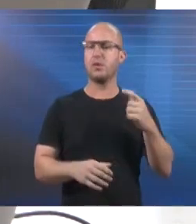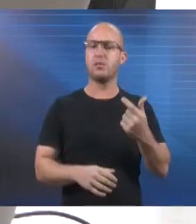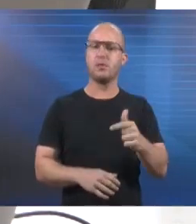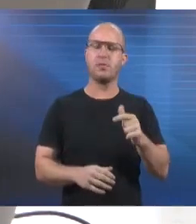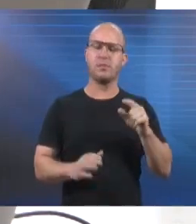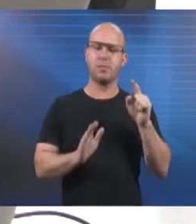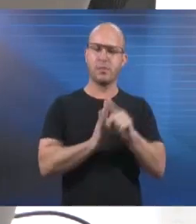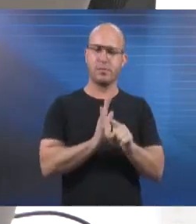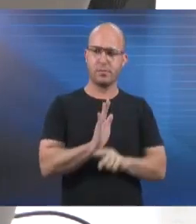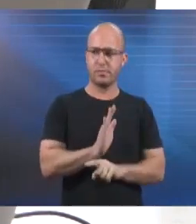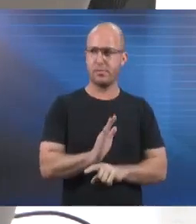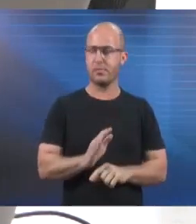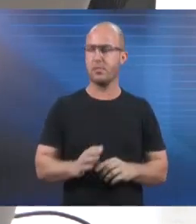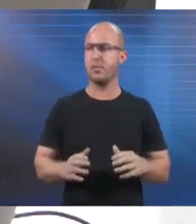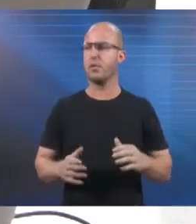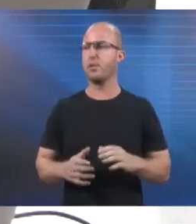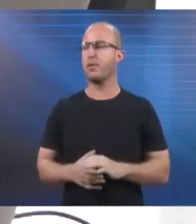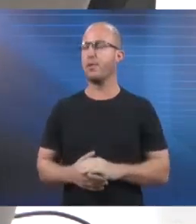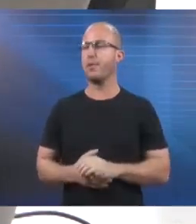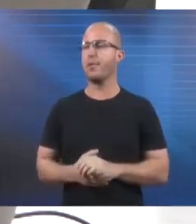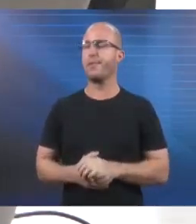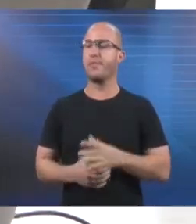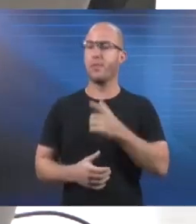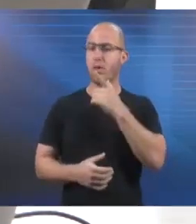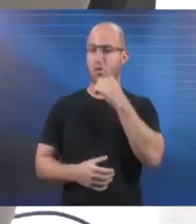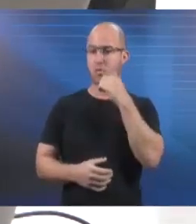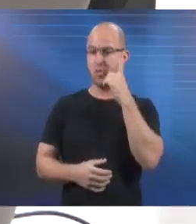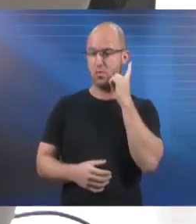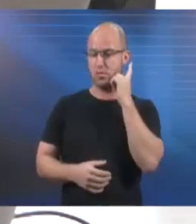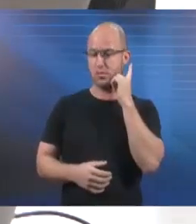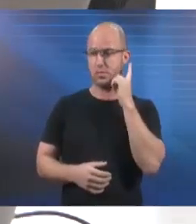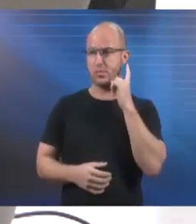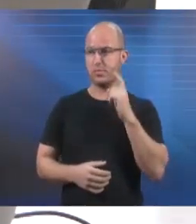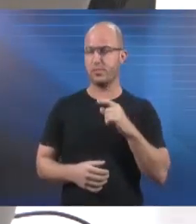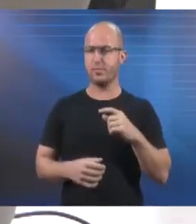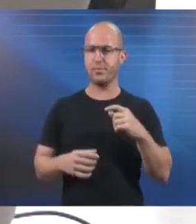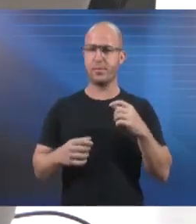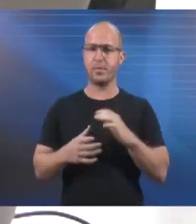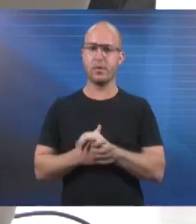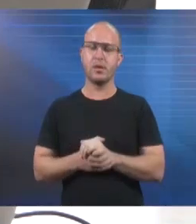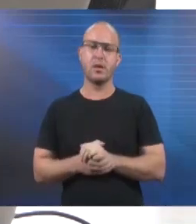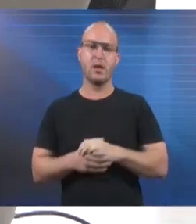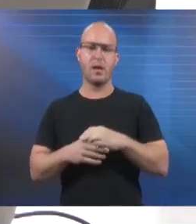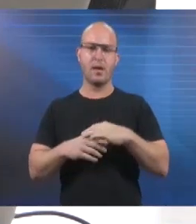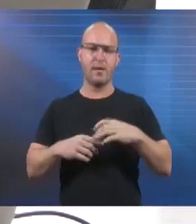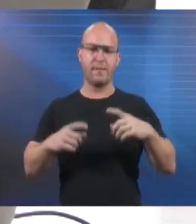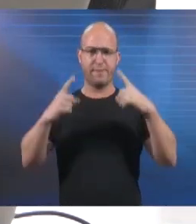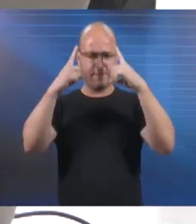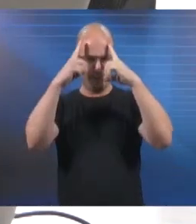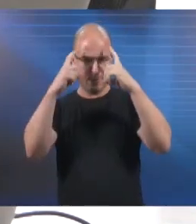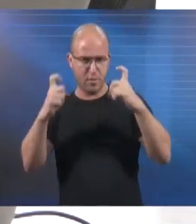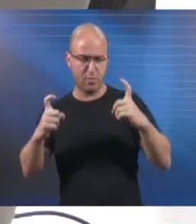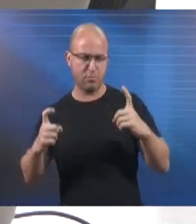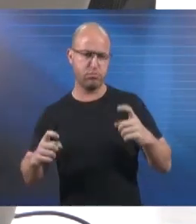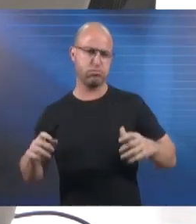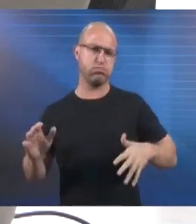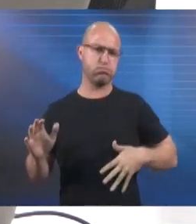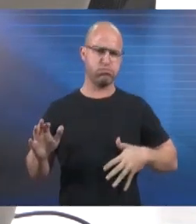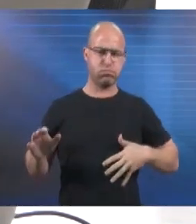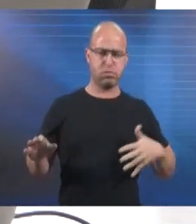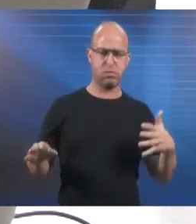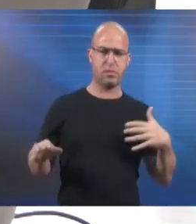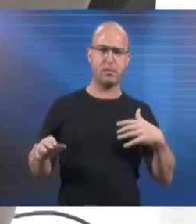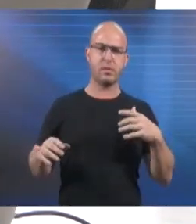prefeitura e ontem o vandalismo tomou de conta da